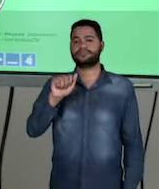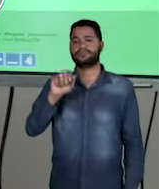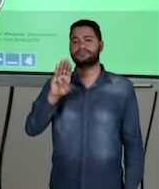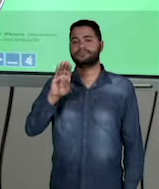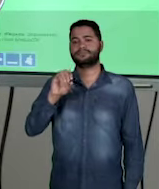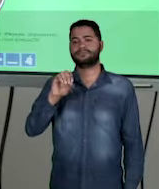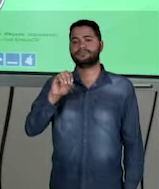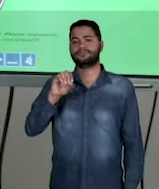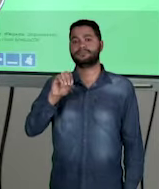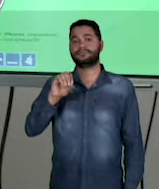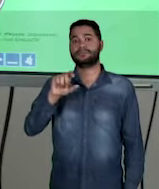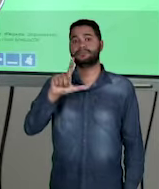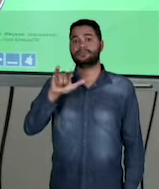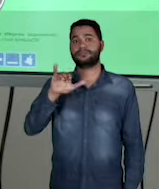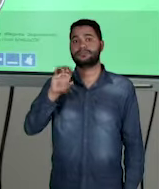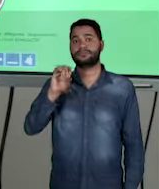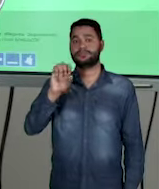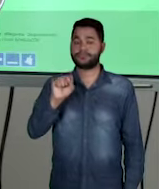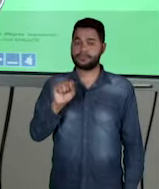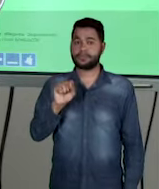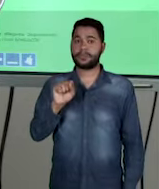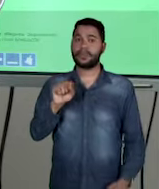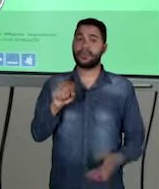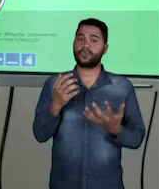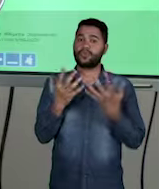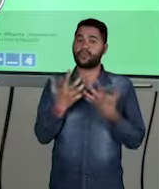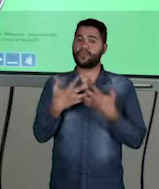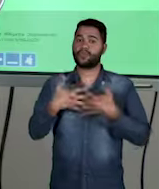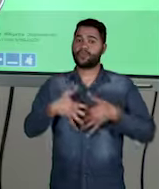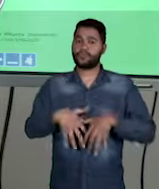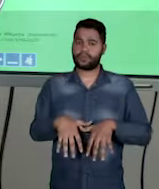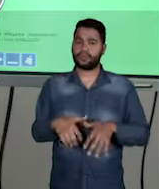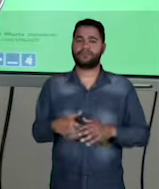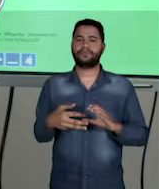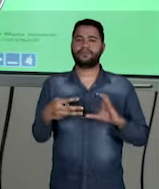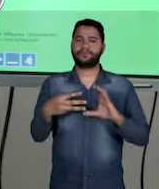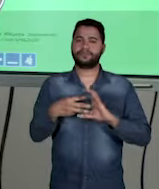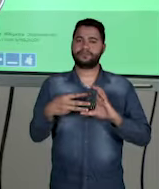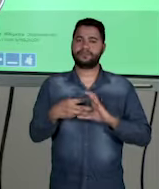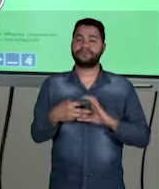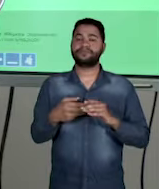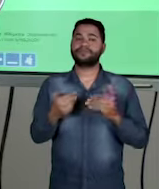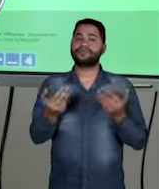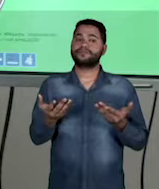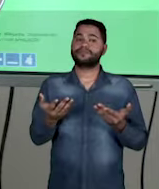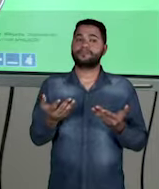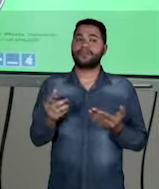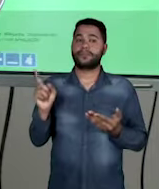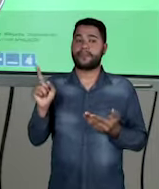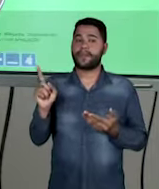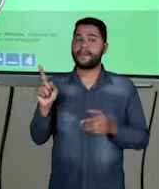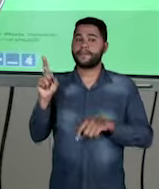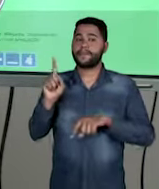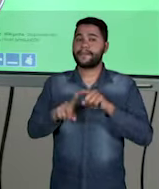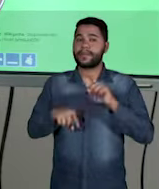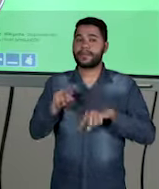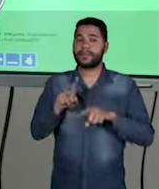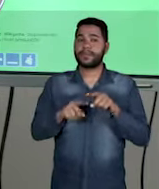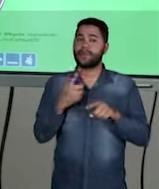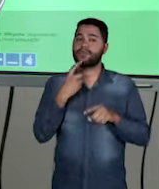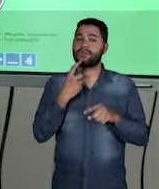são produtos do funcionamento celular. Libera, então, esse material no